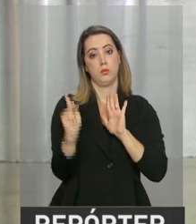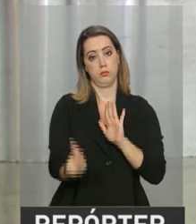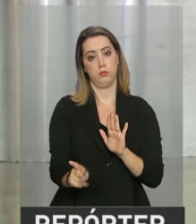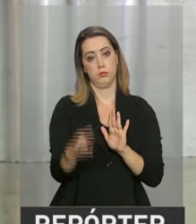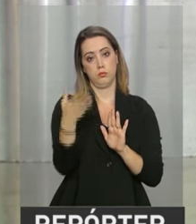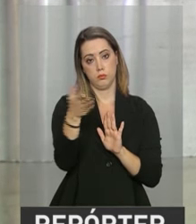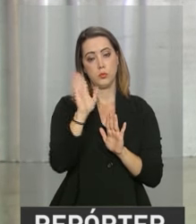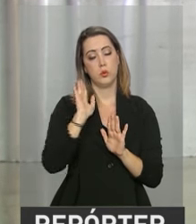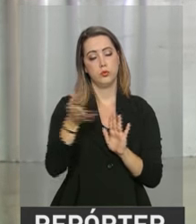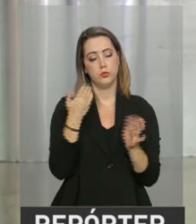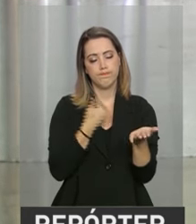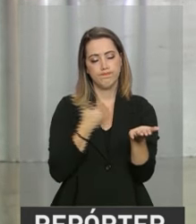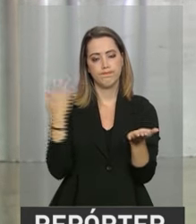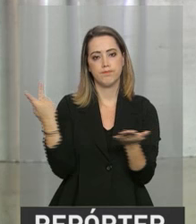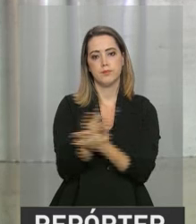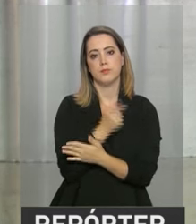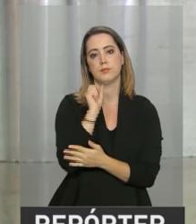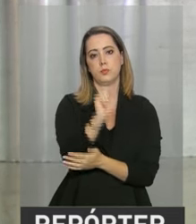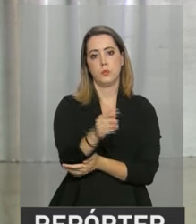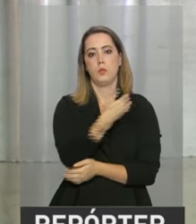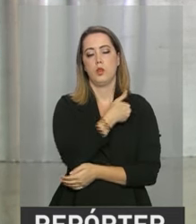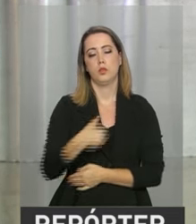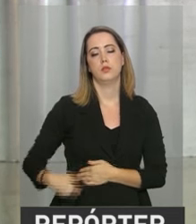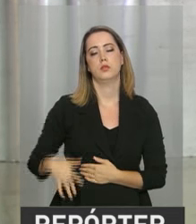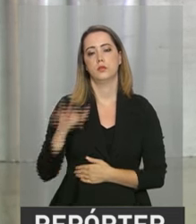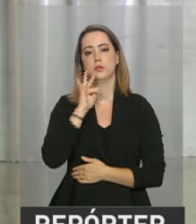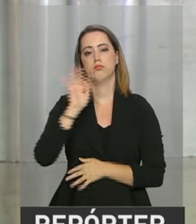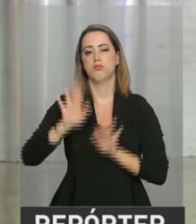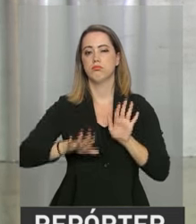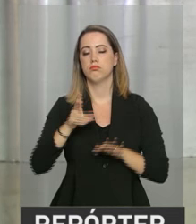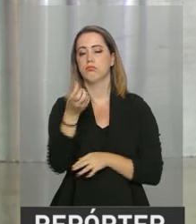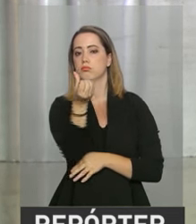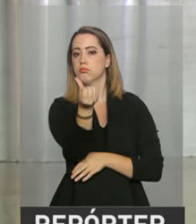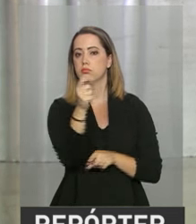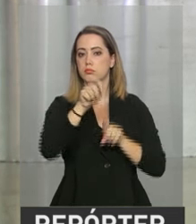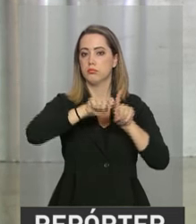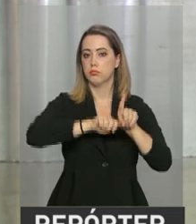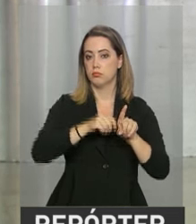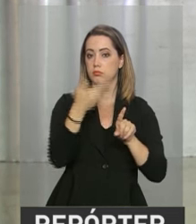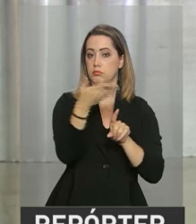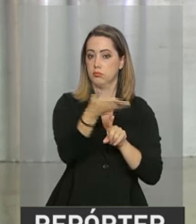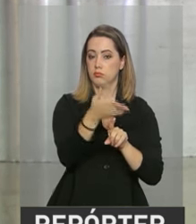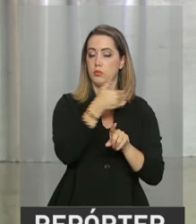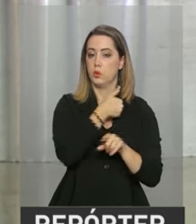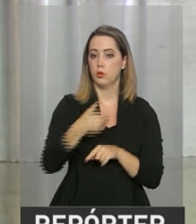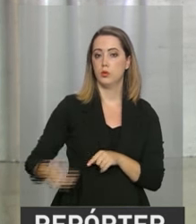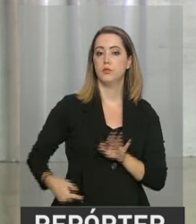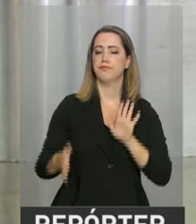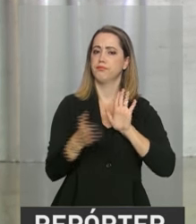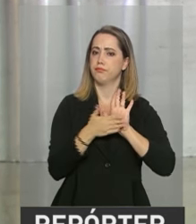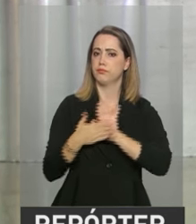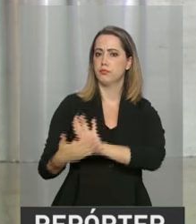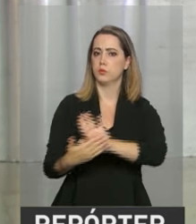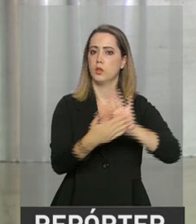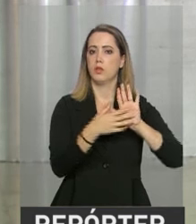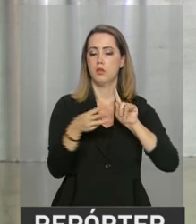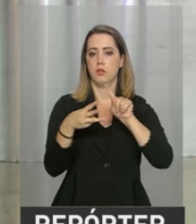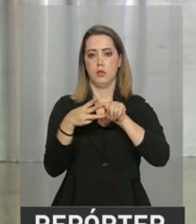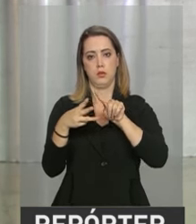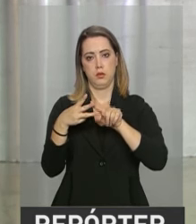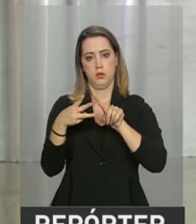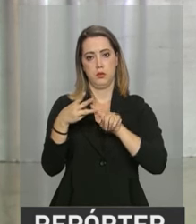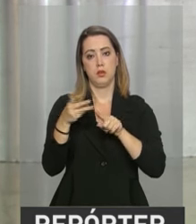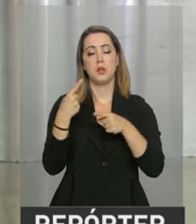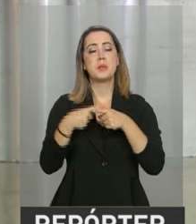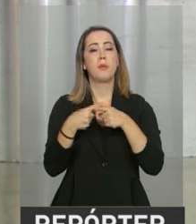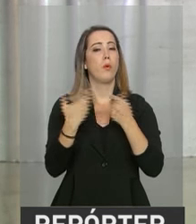Social já acontece no âmbito do governo federal há pelo menos 6 meses. E o governo apresenta basicamente 3